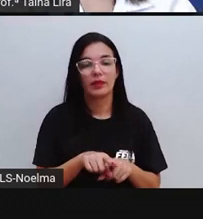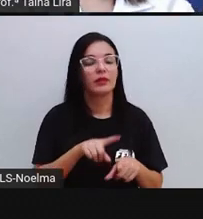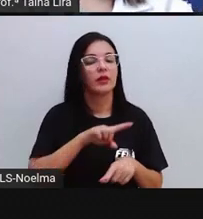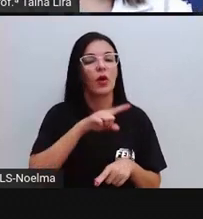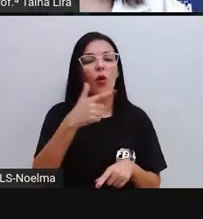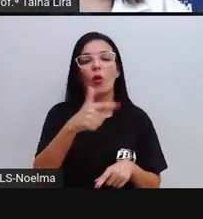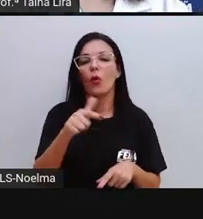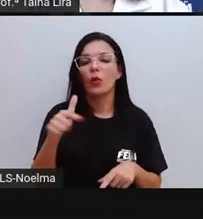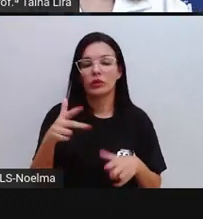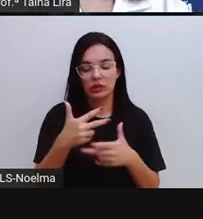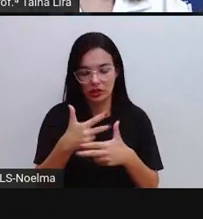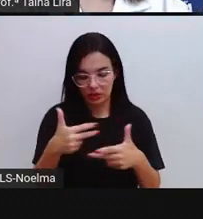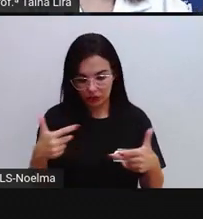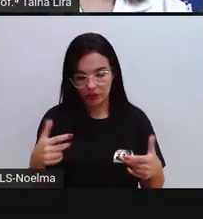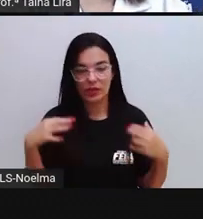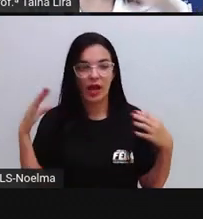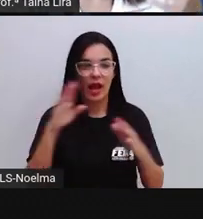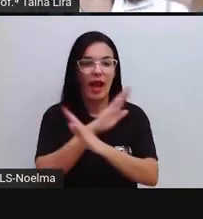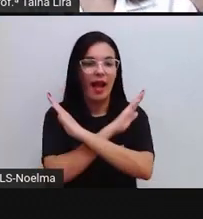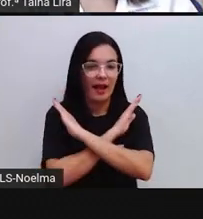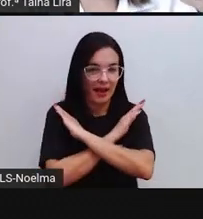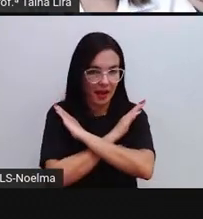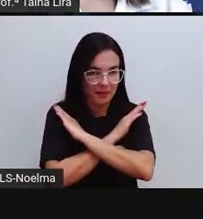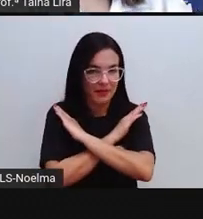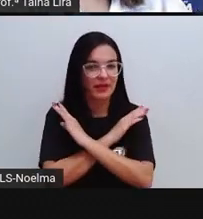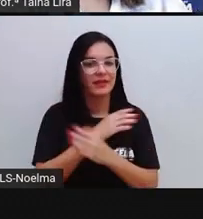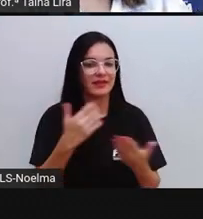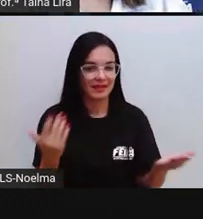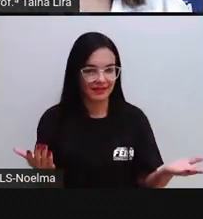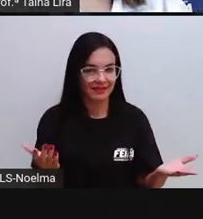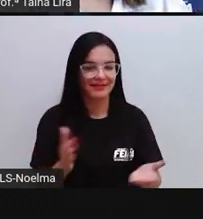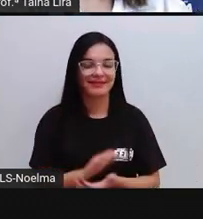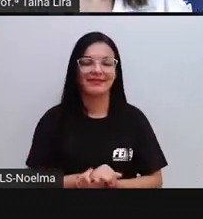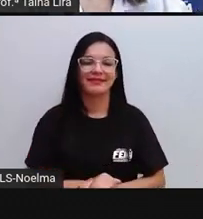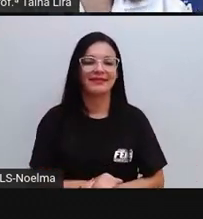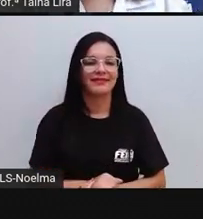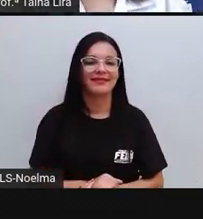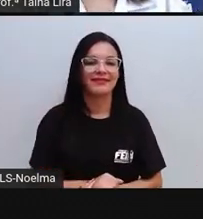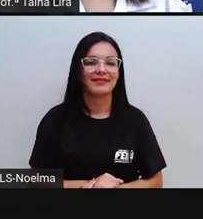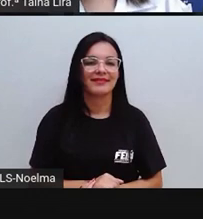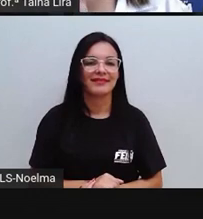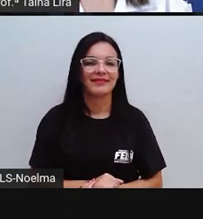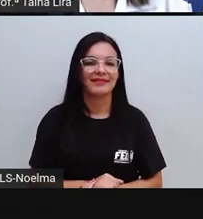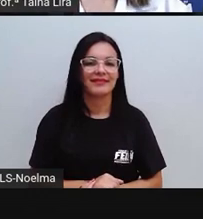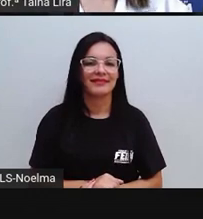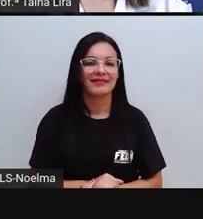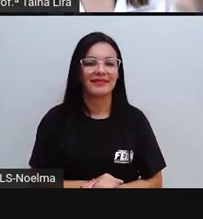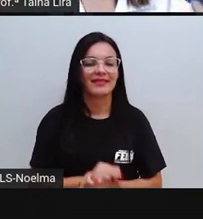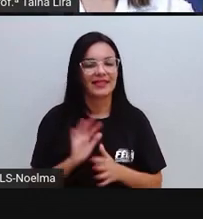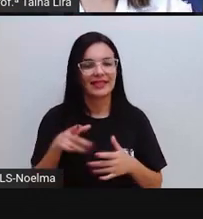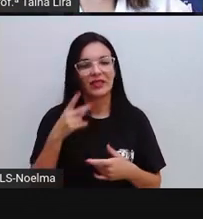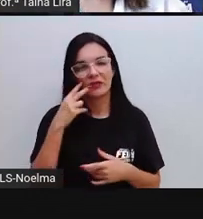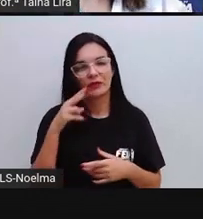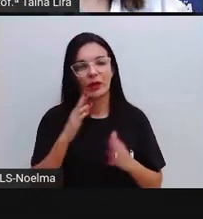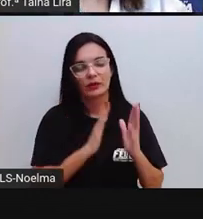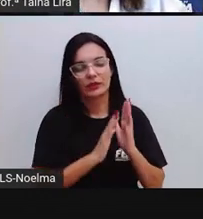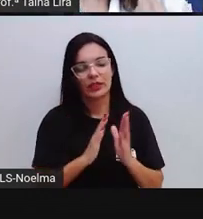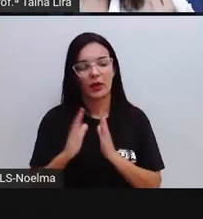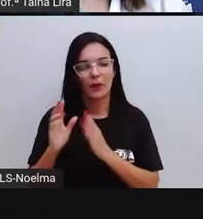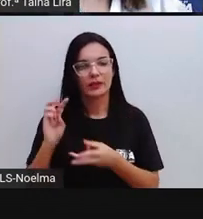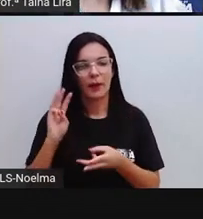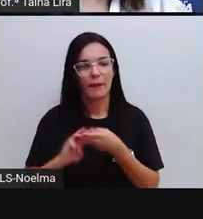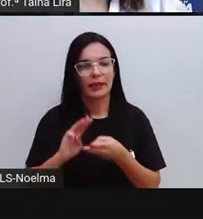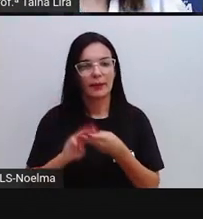outros objetos, como a Pro colocou ali as camisas, tá bom? Então, essas são as nossas sequências